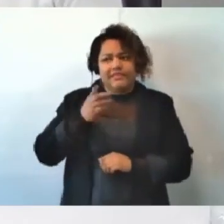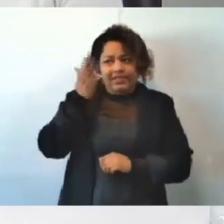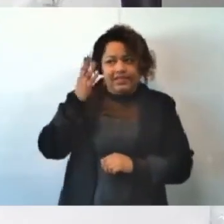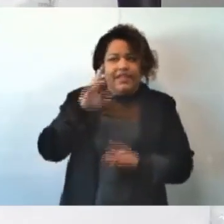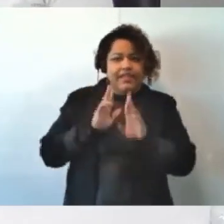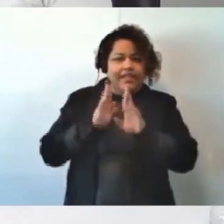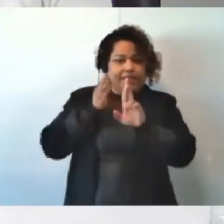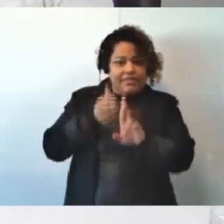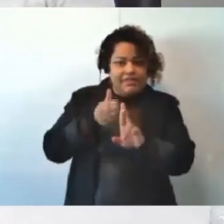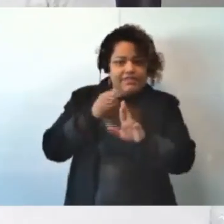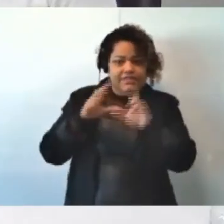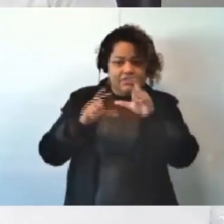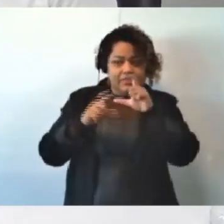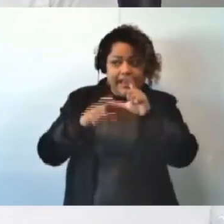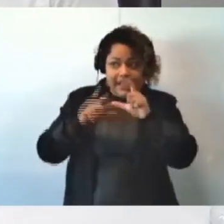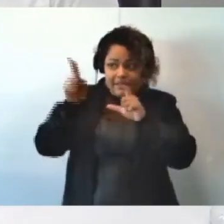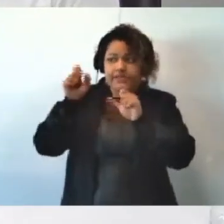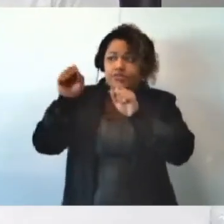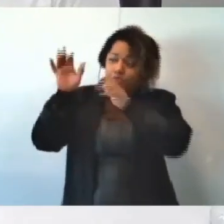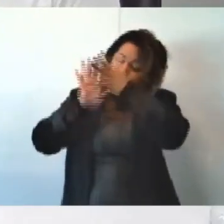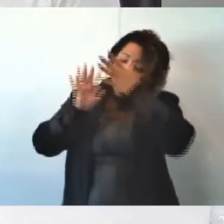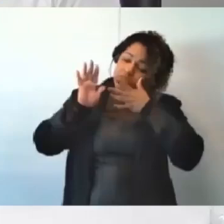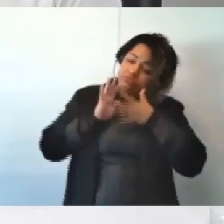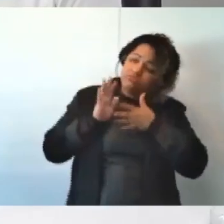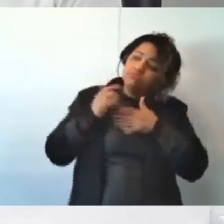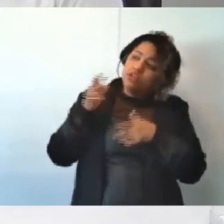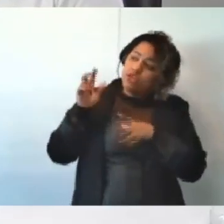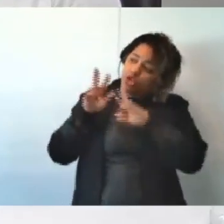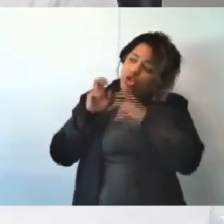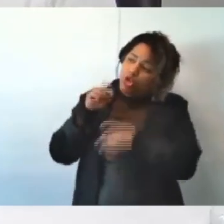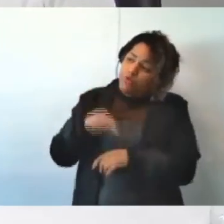respeito disso. E falar também com relação à Rua Tabaiares.